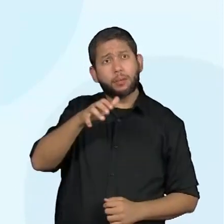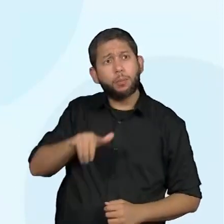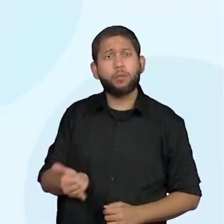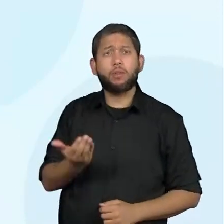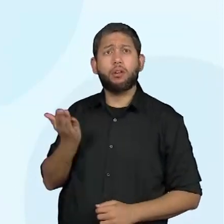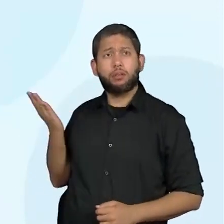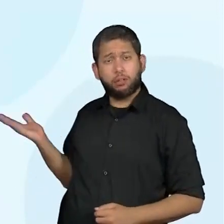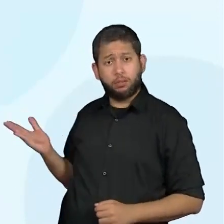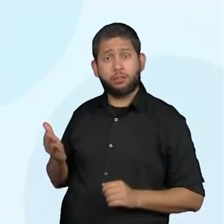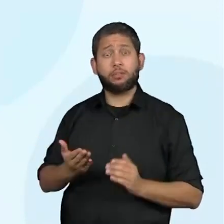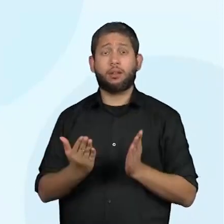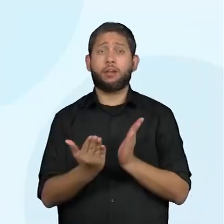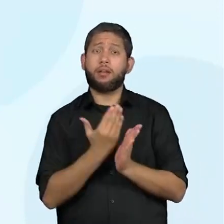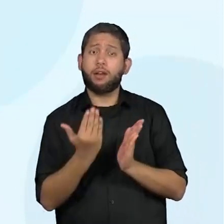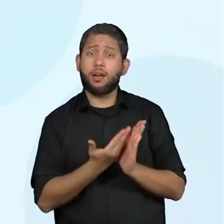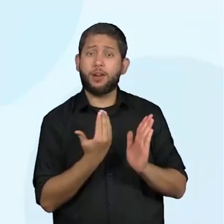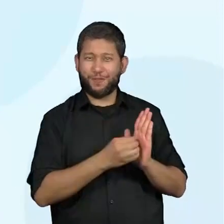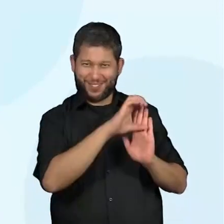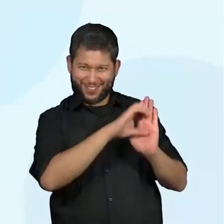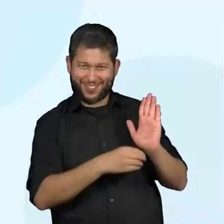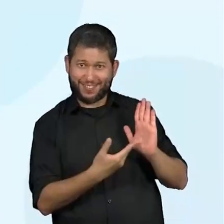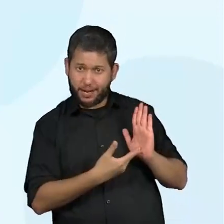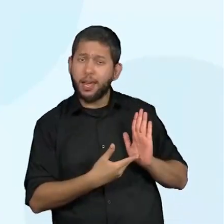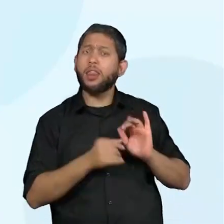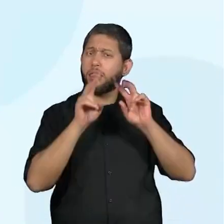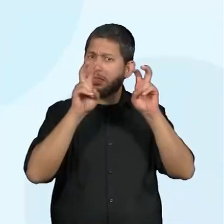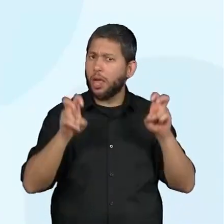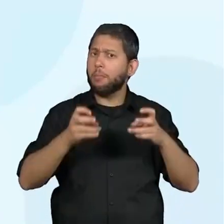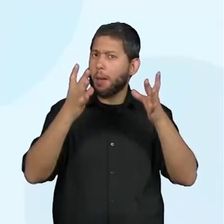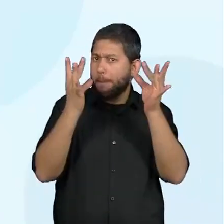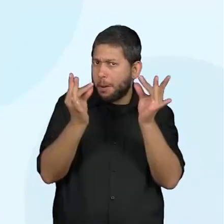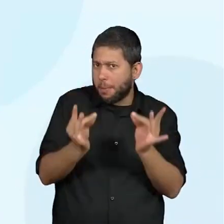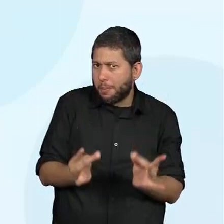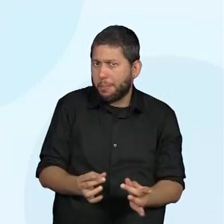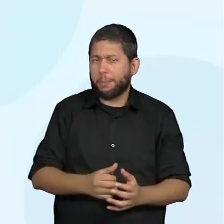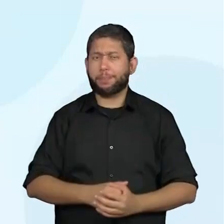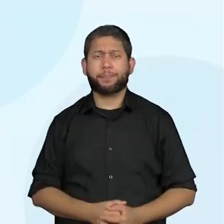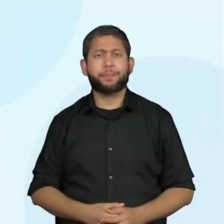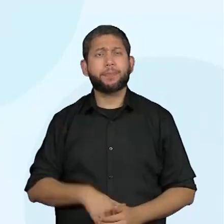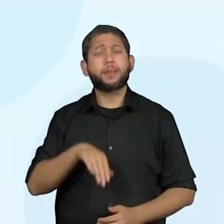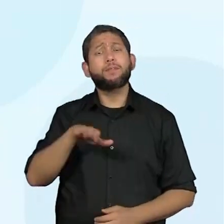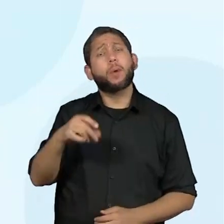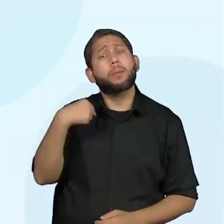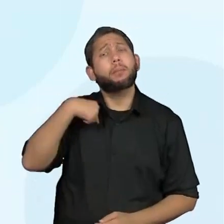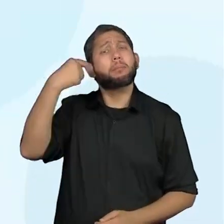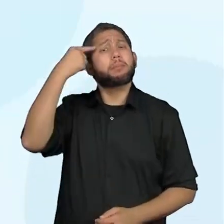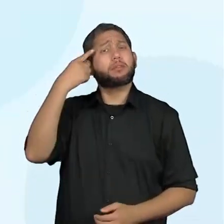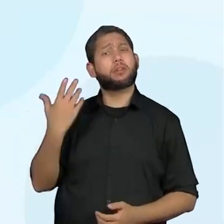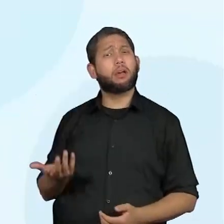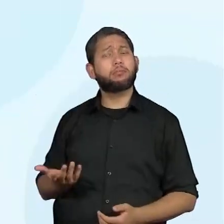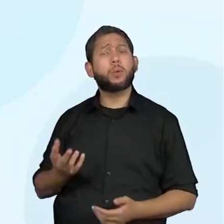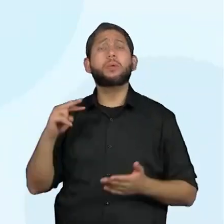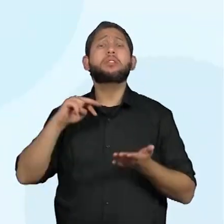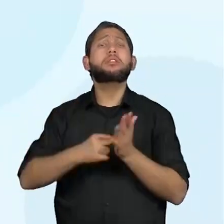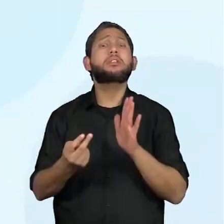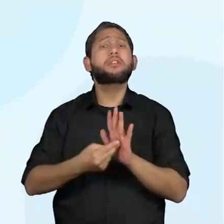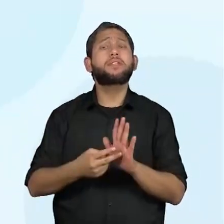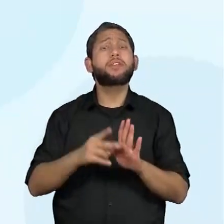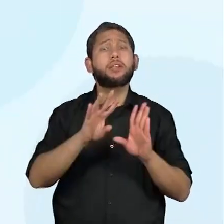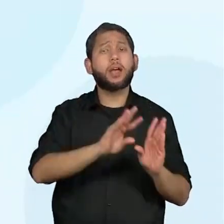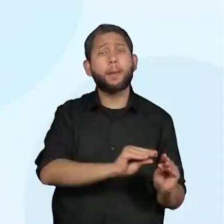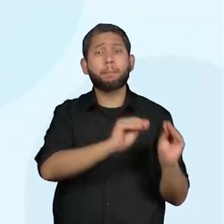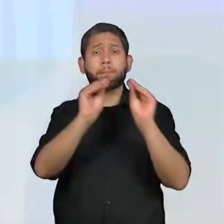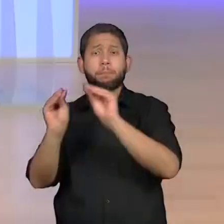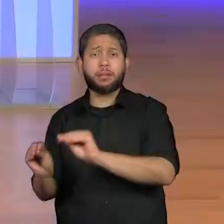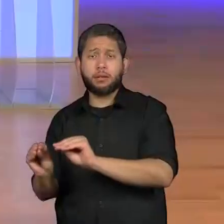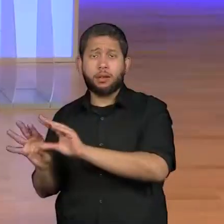tem também atividades que falam sobre esse tema. Então, pensando um pouquinho sobre o que é migração, professora Geno,